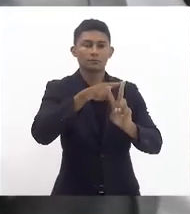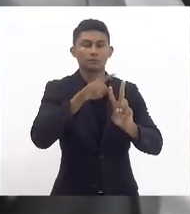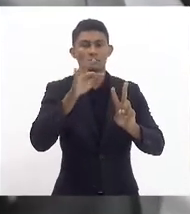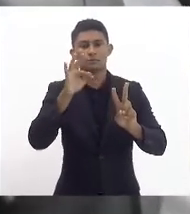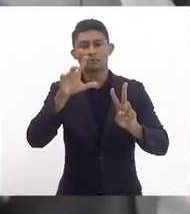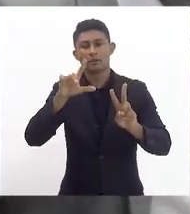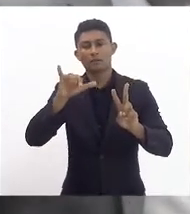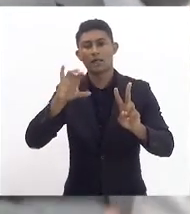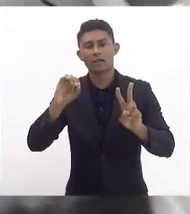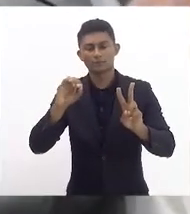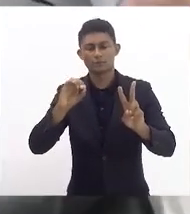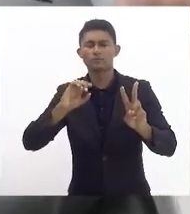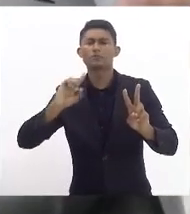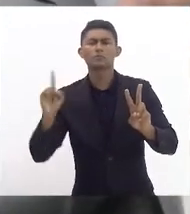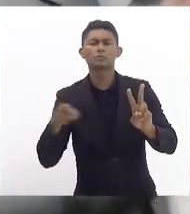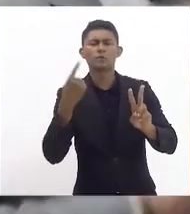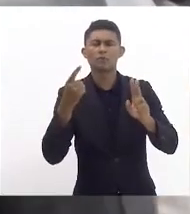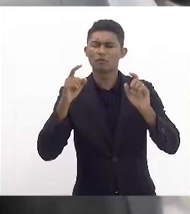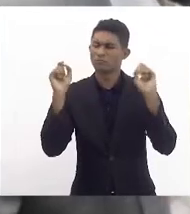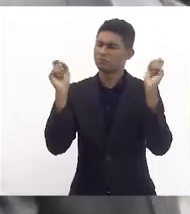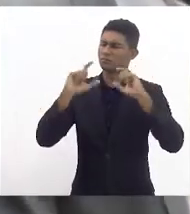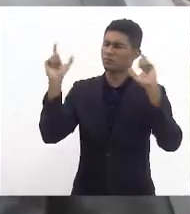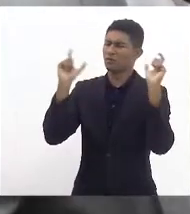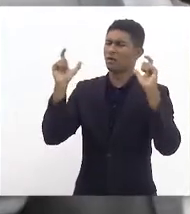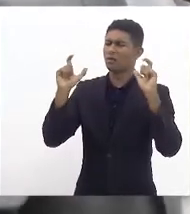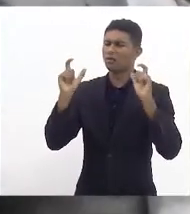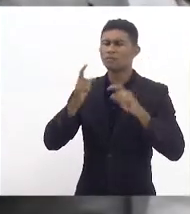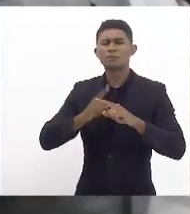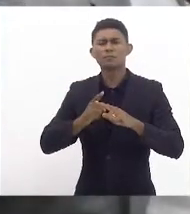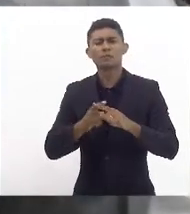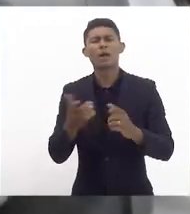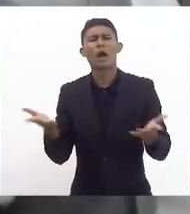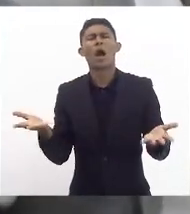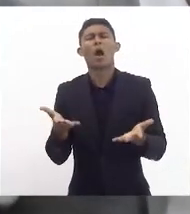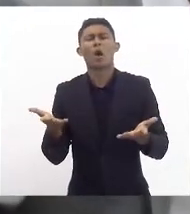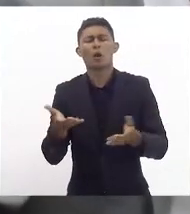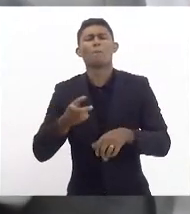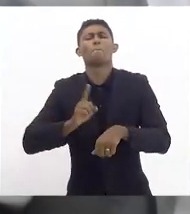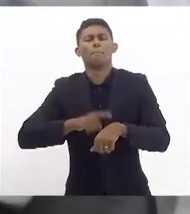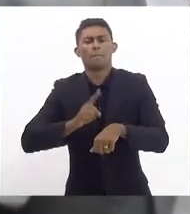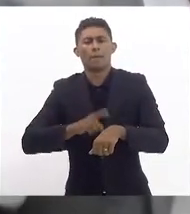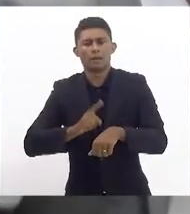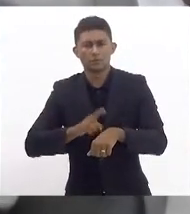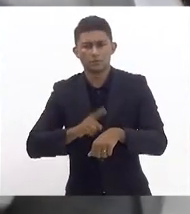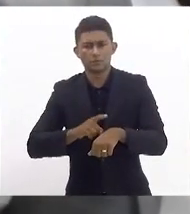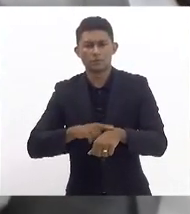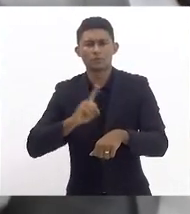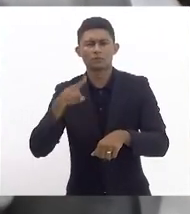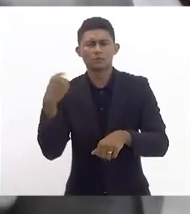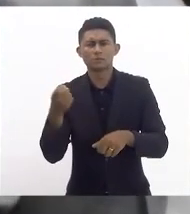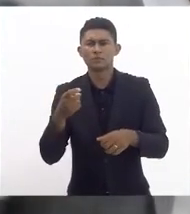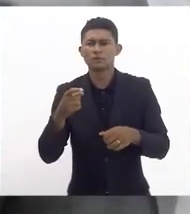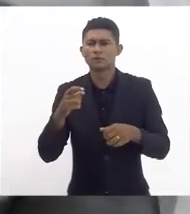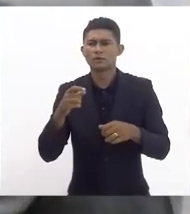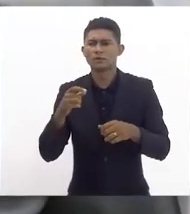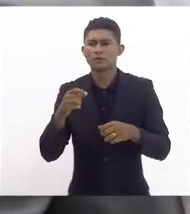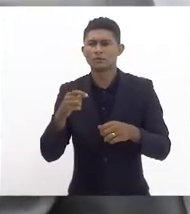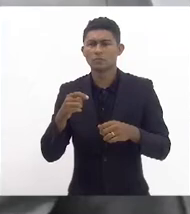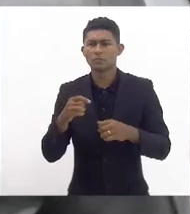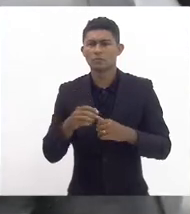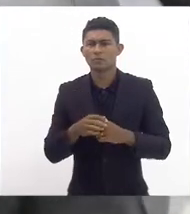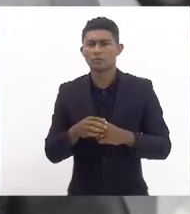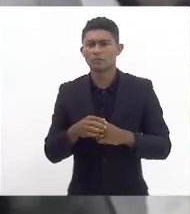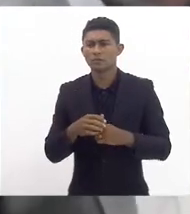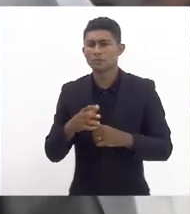atenção, ainda mais no momento em que a gente está vendo o recrudescimento, né? Ah,